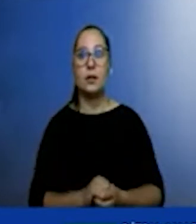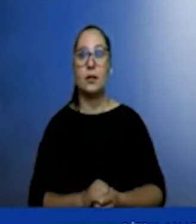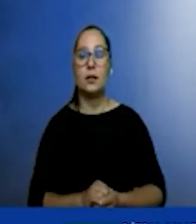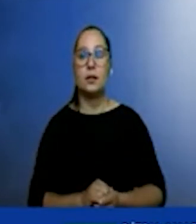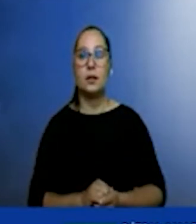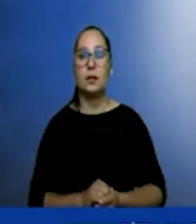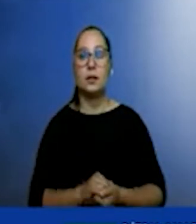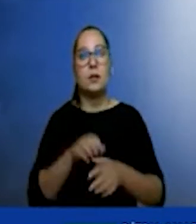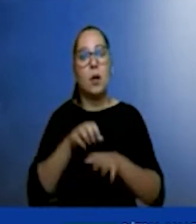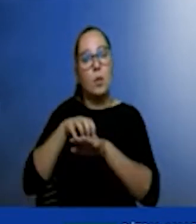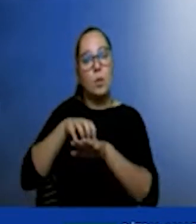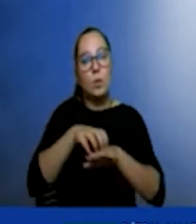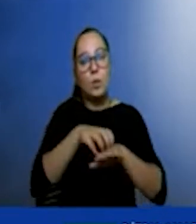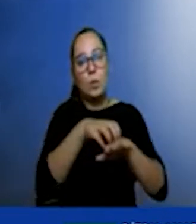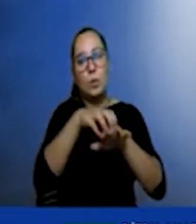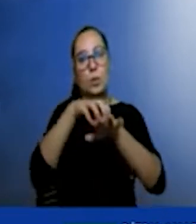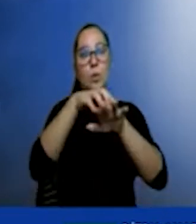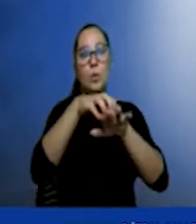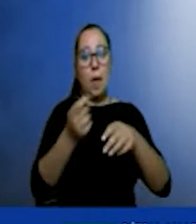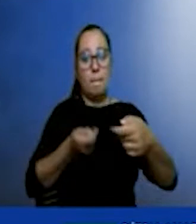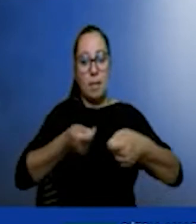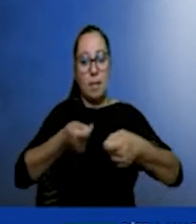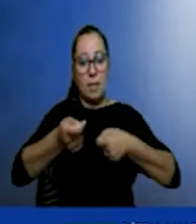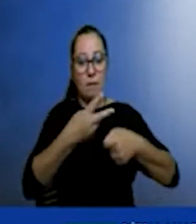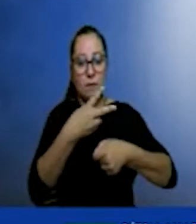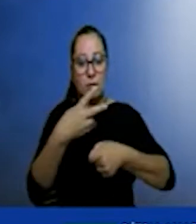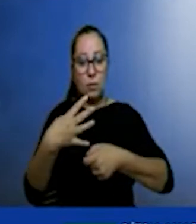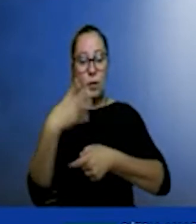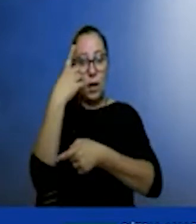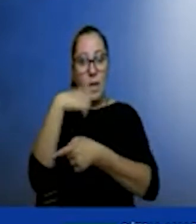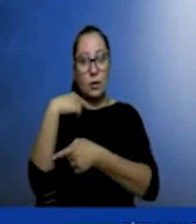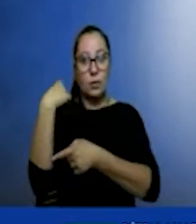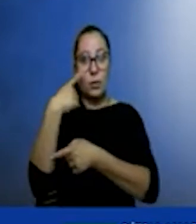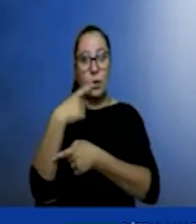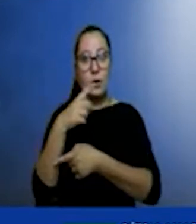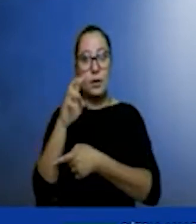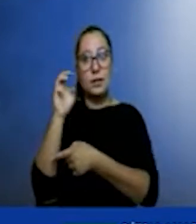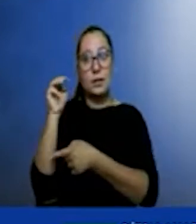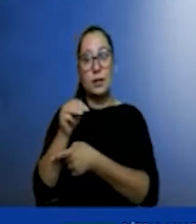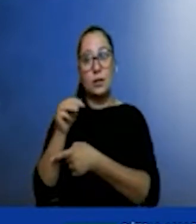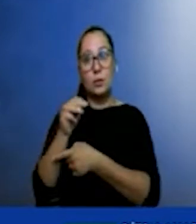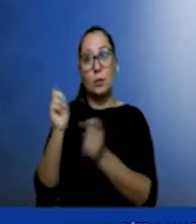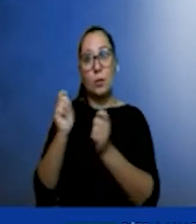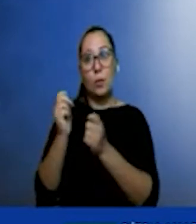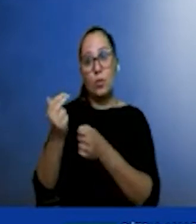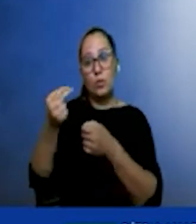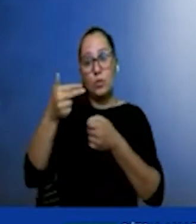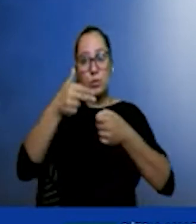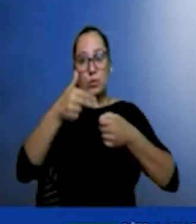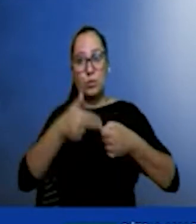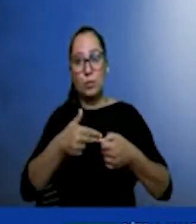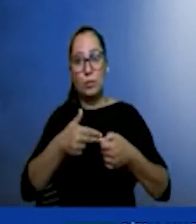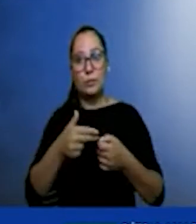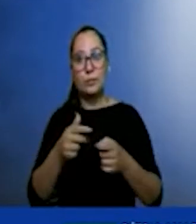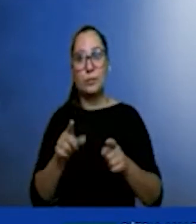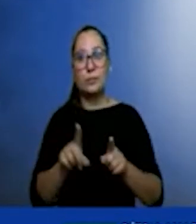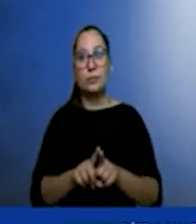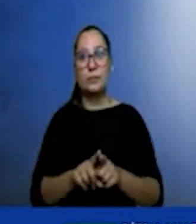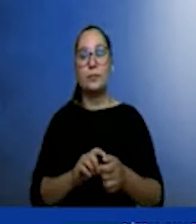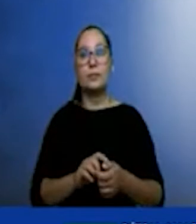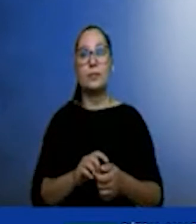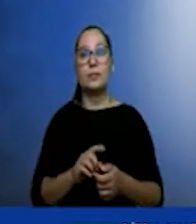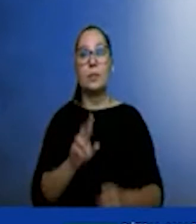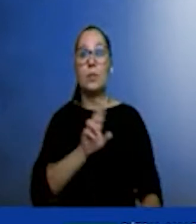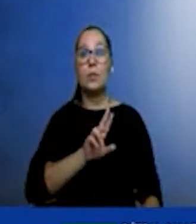transportando minério 24 horas, 5 minutos para você abastecer, com um hidrogênio